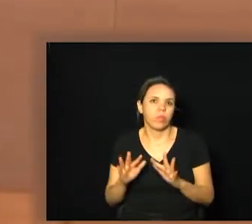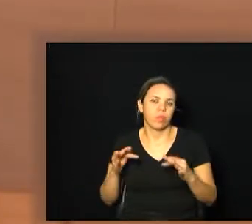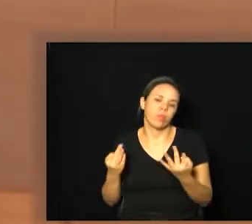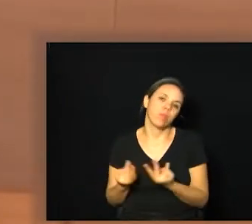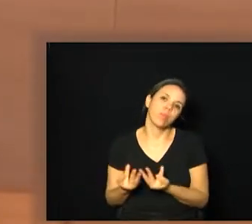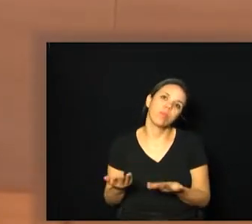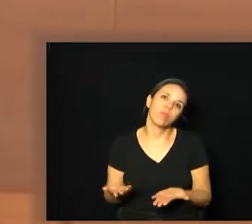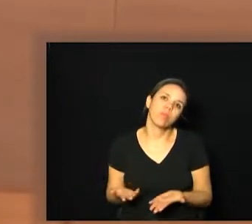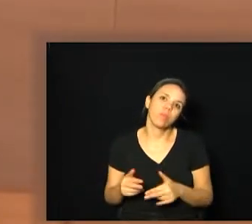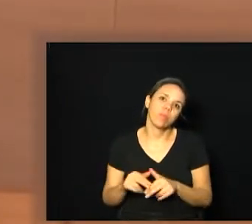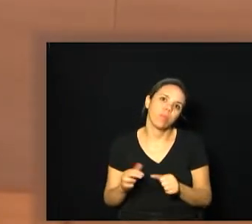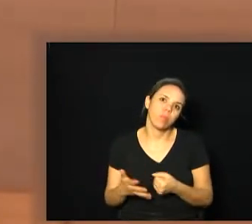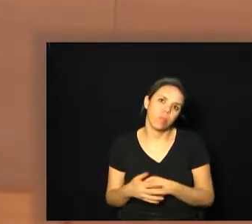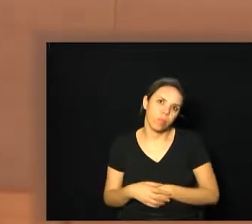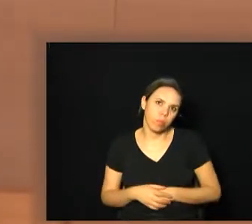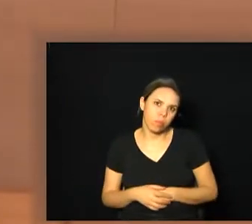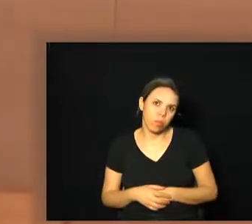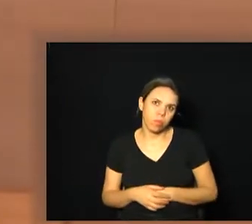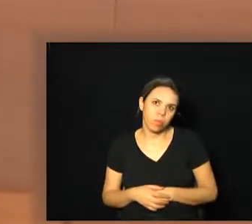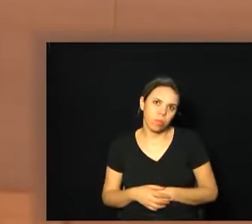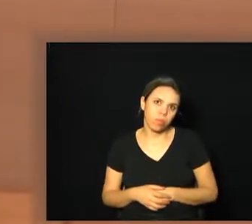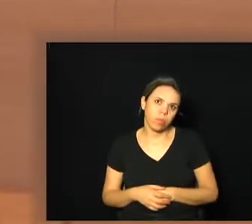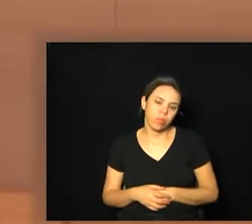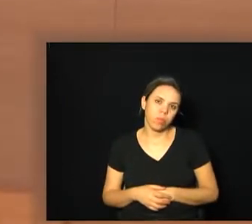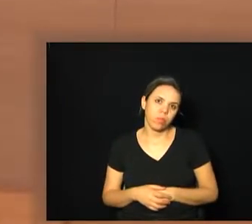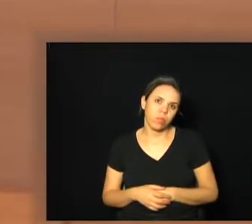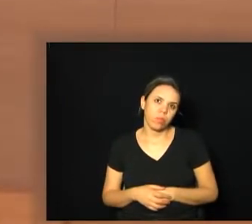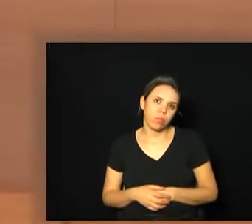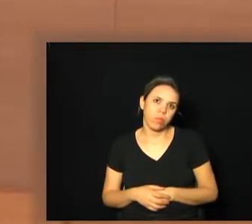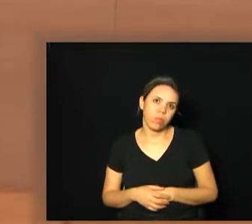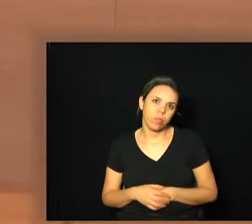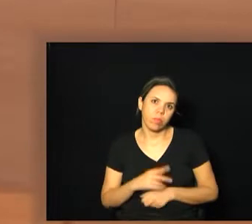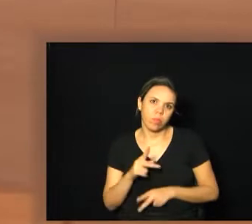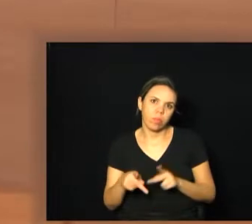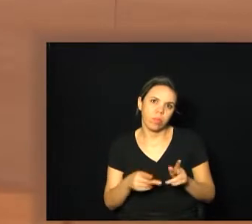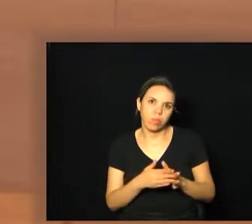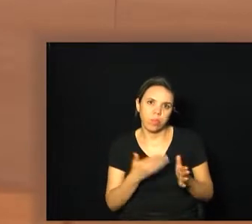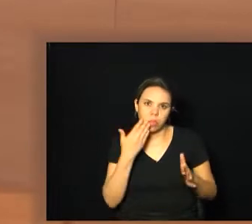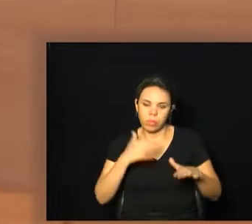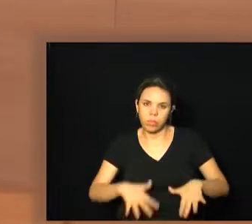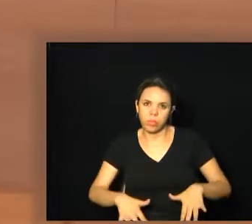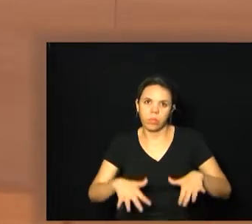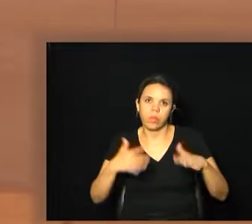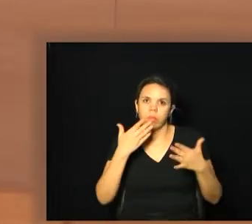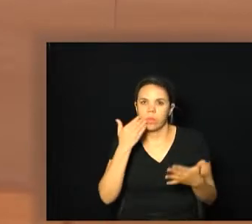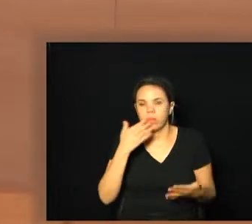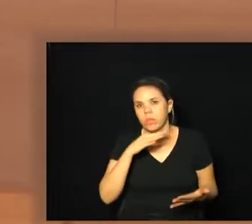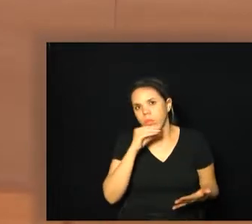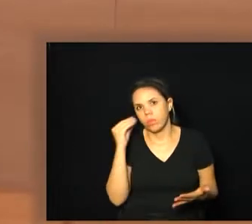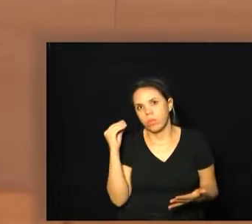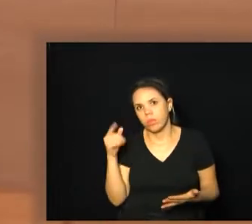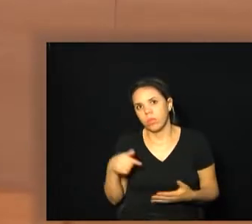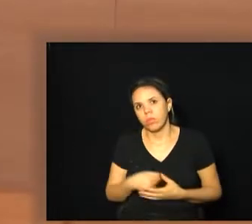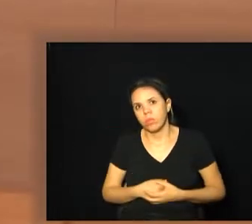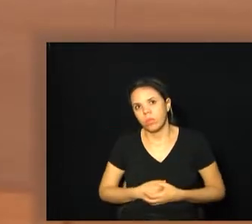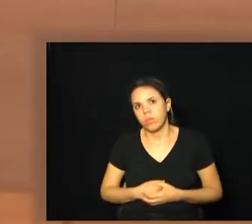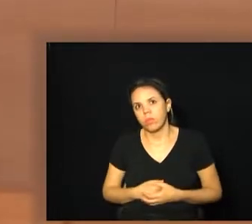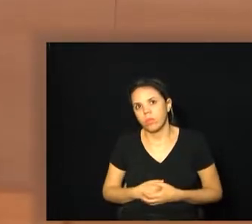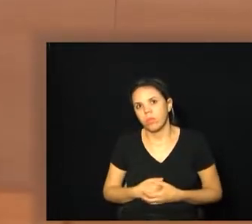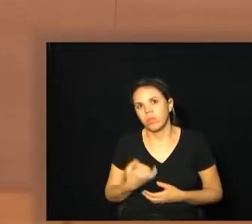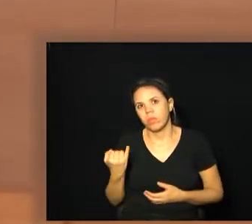familiar pelo coronavírus. E a ausência dessas pessoas durante a infância e adolescência é de